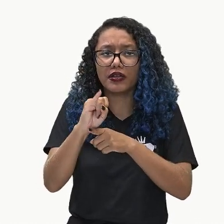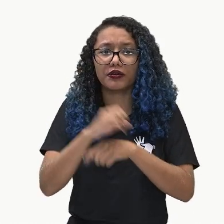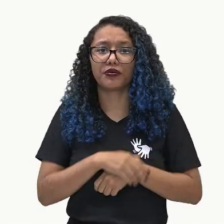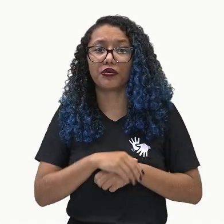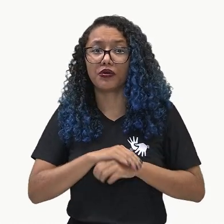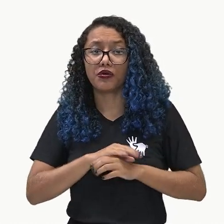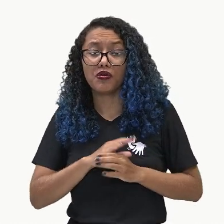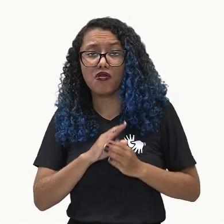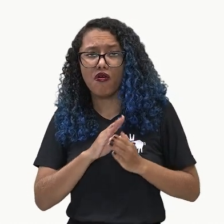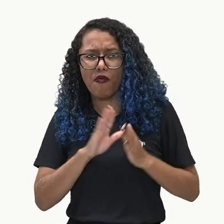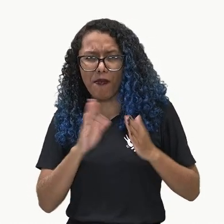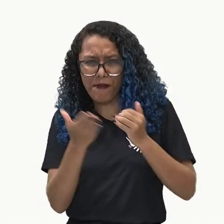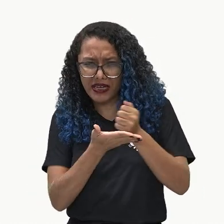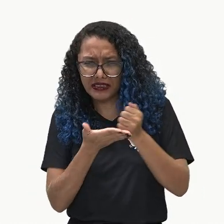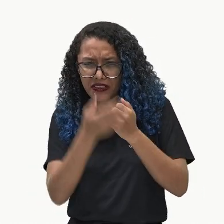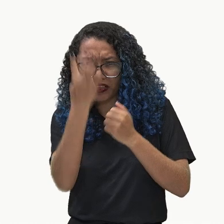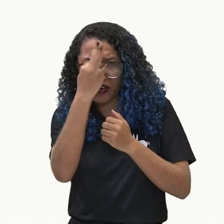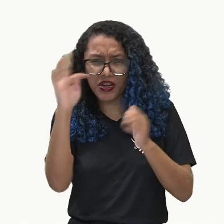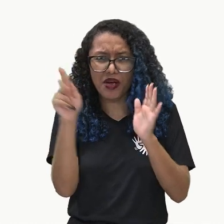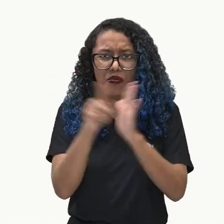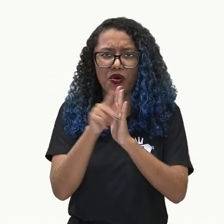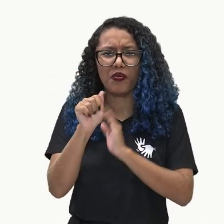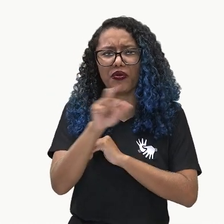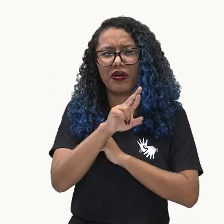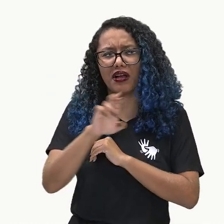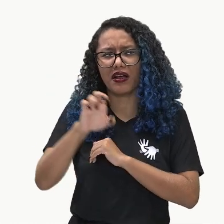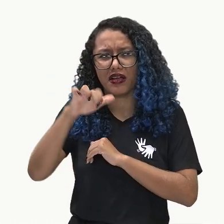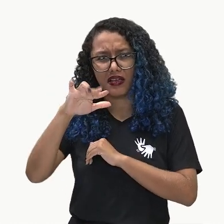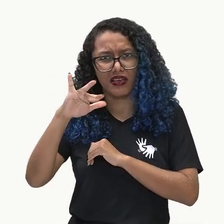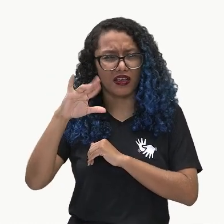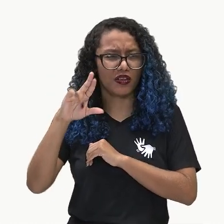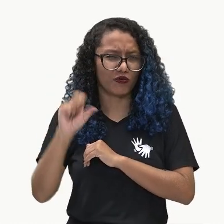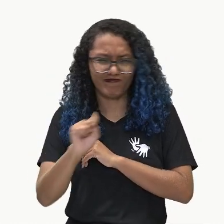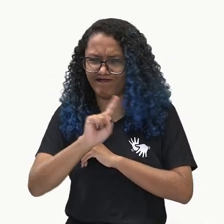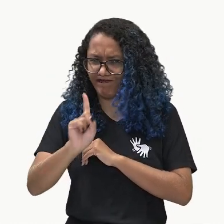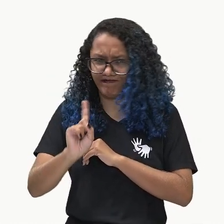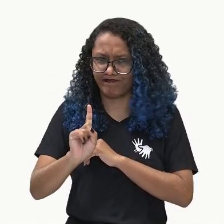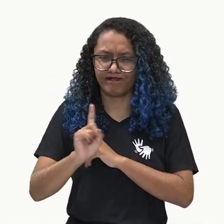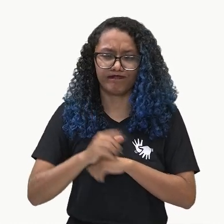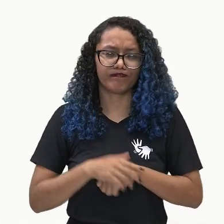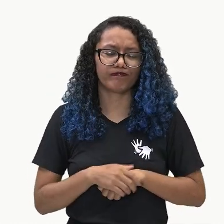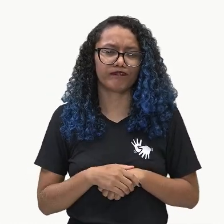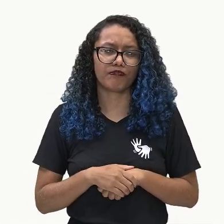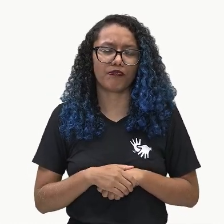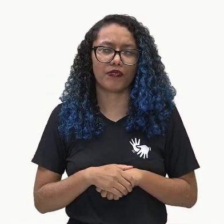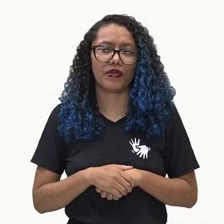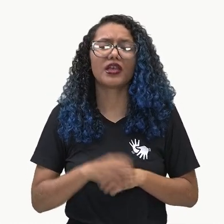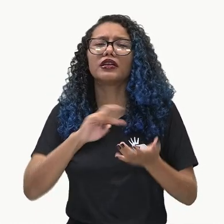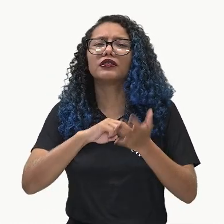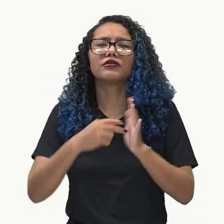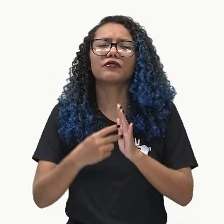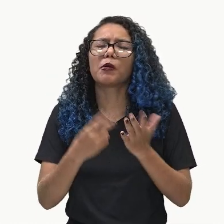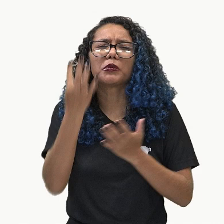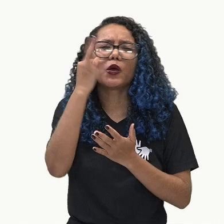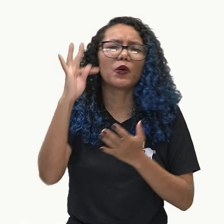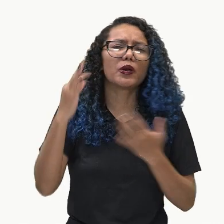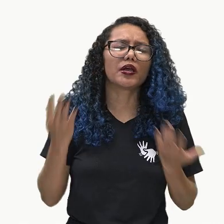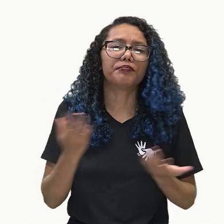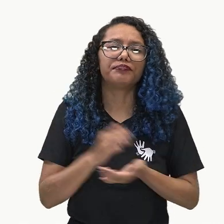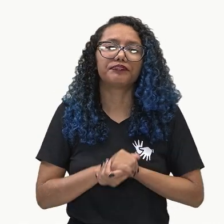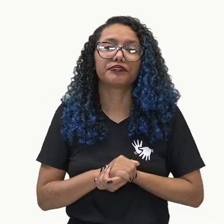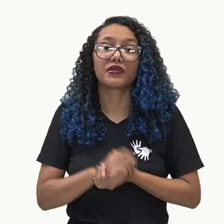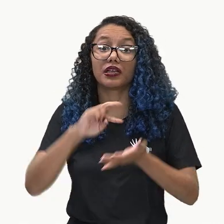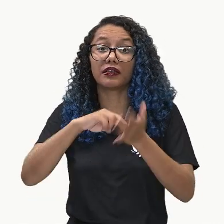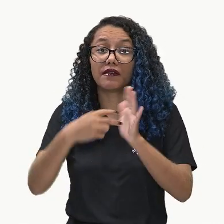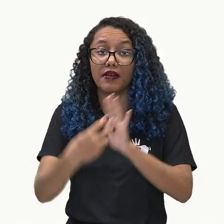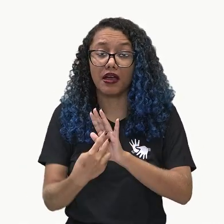definição na teoria de Arrhenius. Qual é a teoria de Arrhenius? Que os compostos, né, sofrem